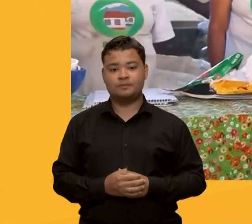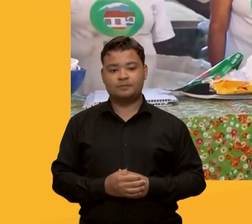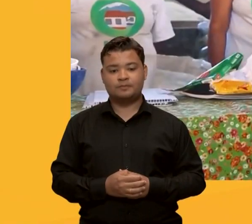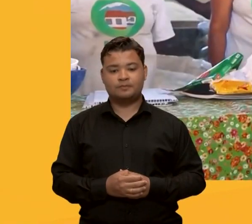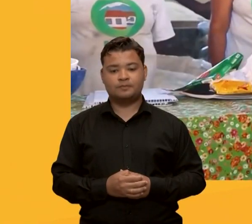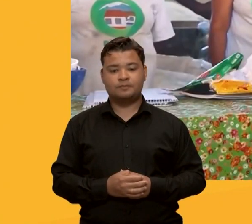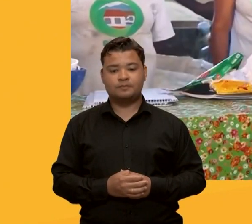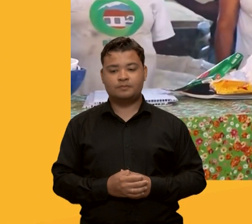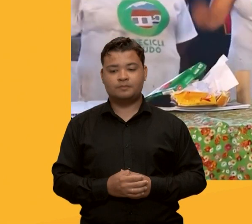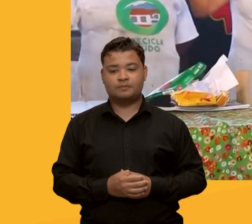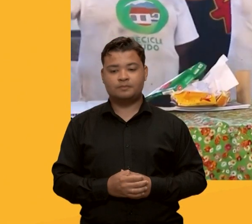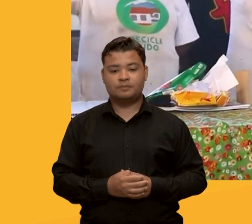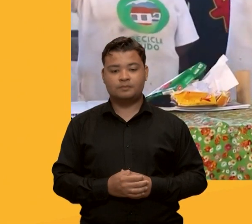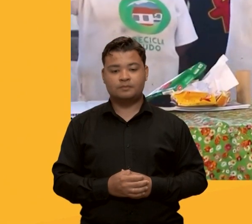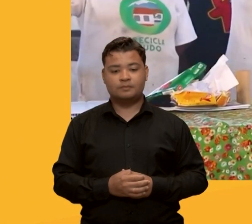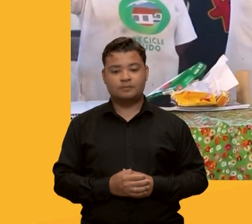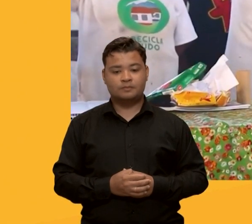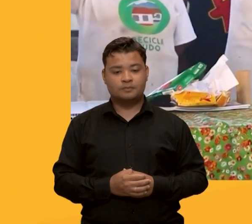Aí o resto grita, né?